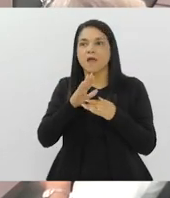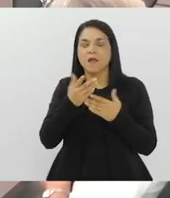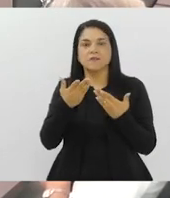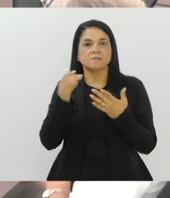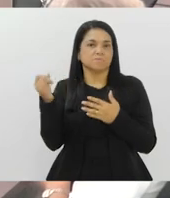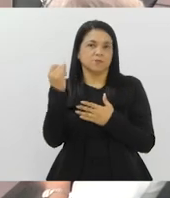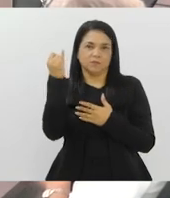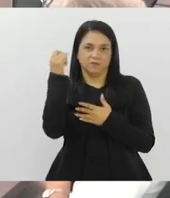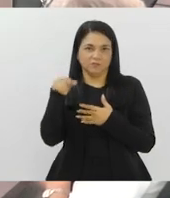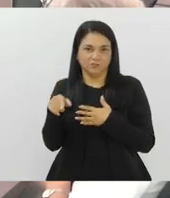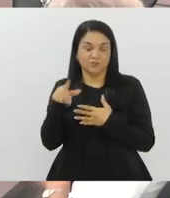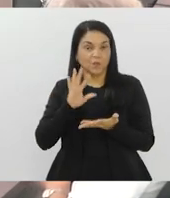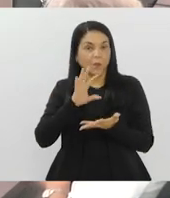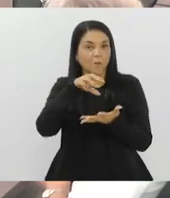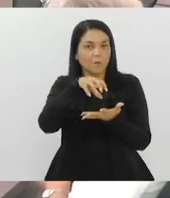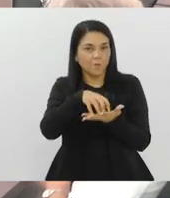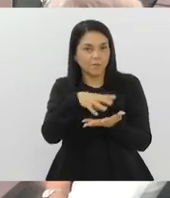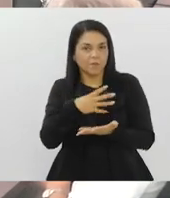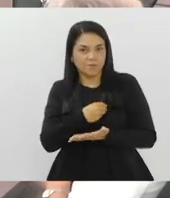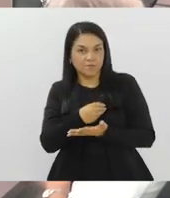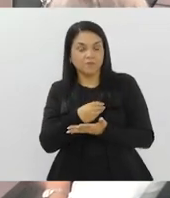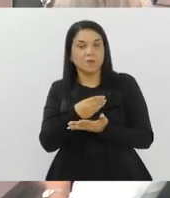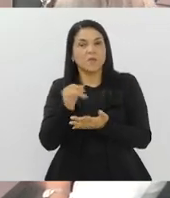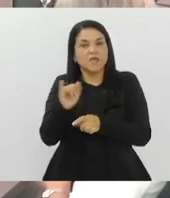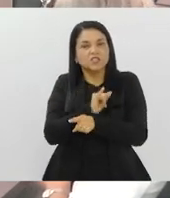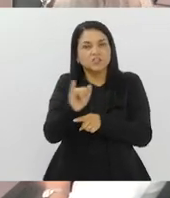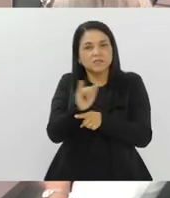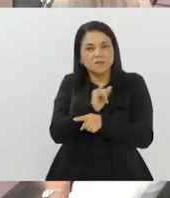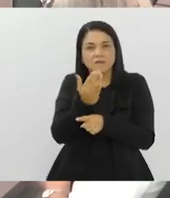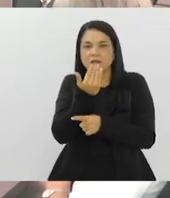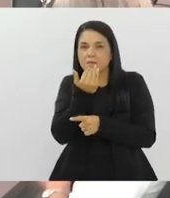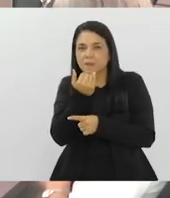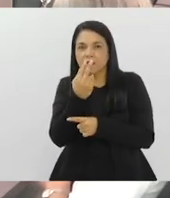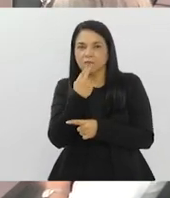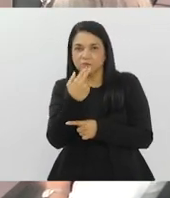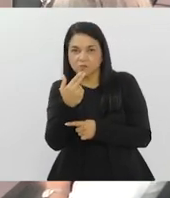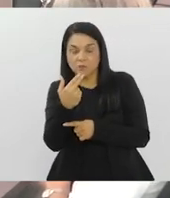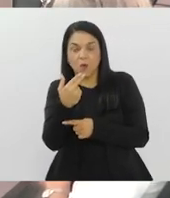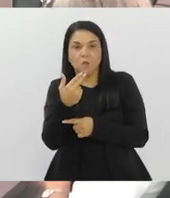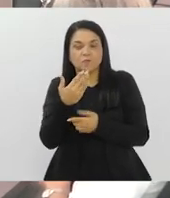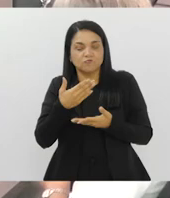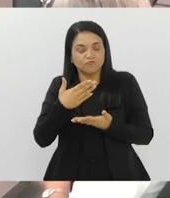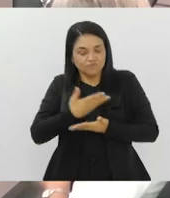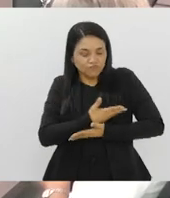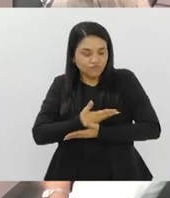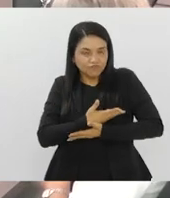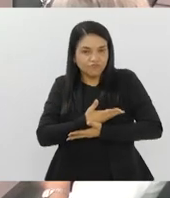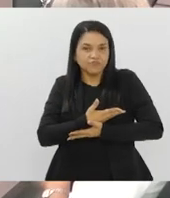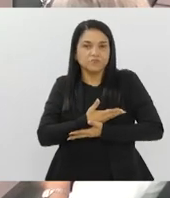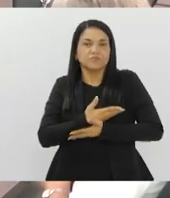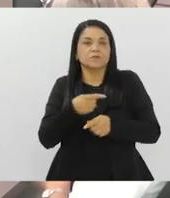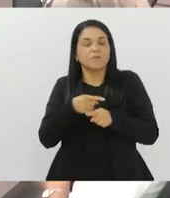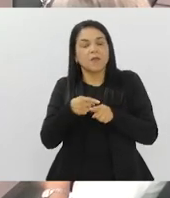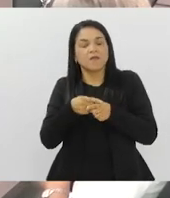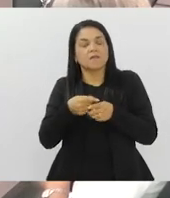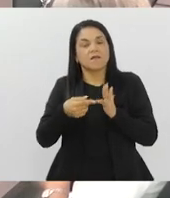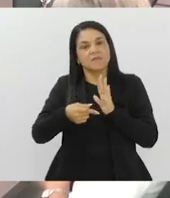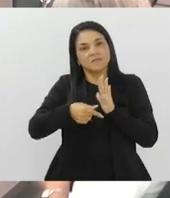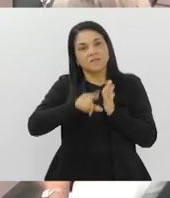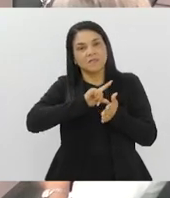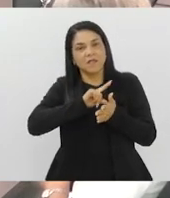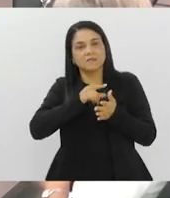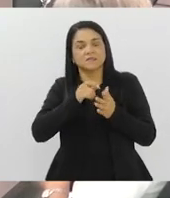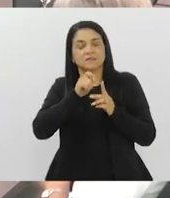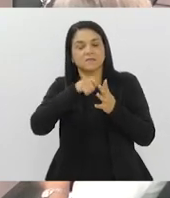leite, ele é uma estratégia de segurança alimentar e nutricional para os recém-nascidos latentes, não somente os prematuros, como muita da gente a gente